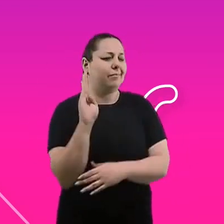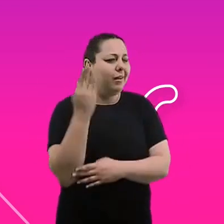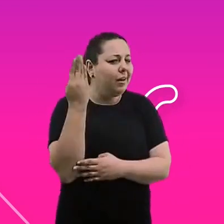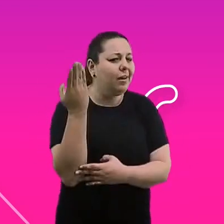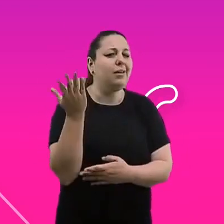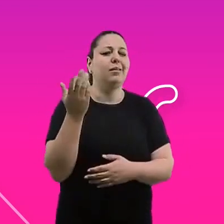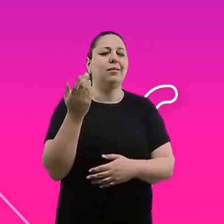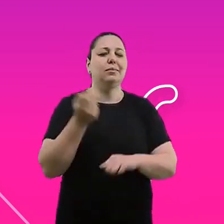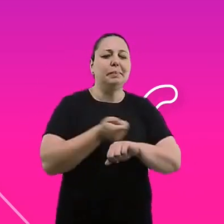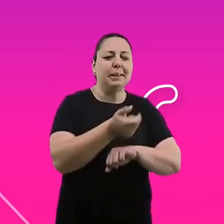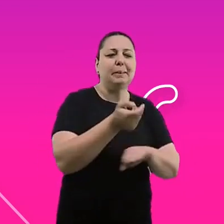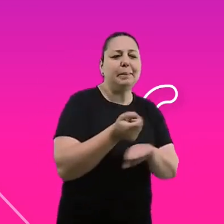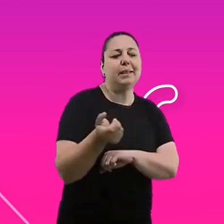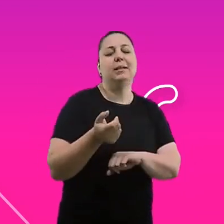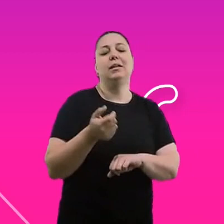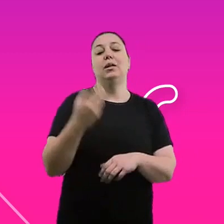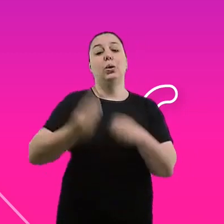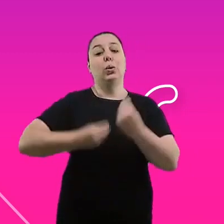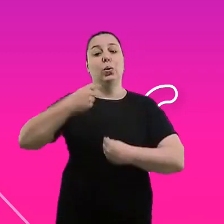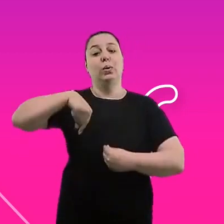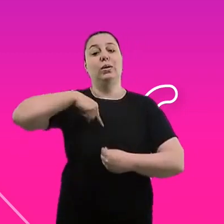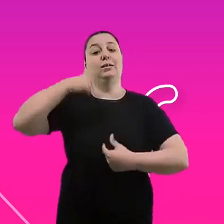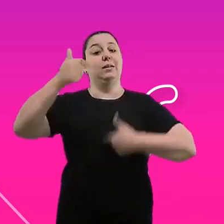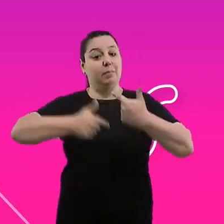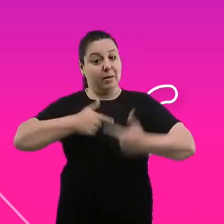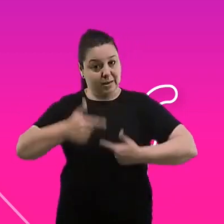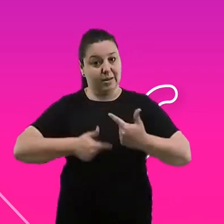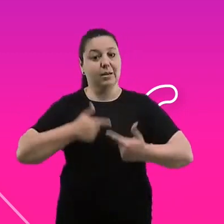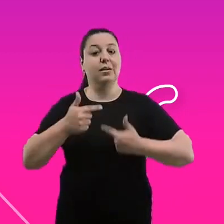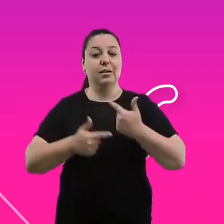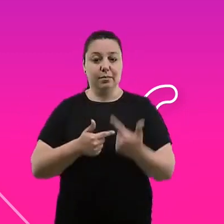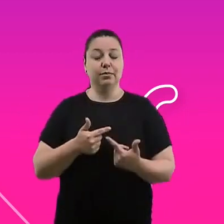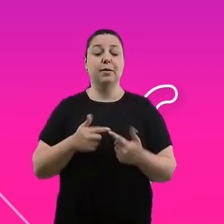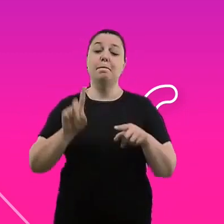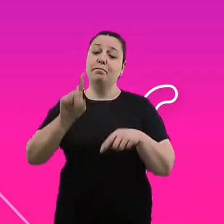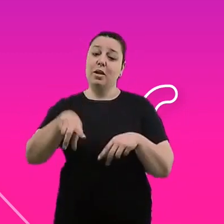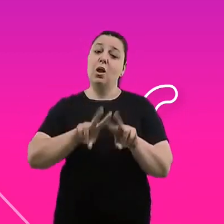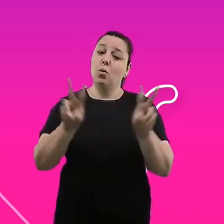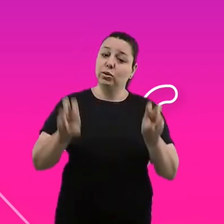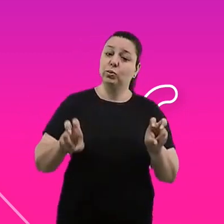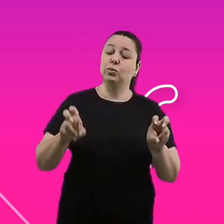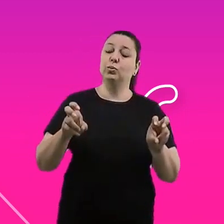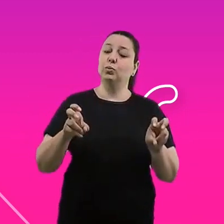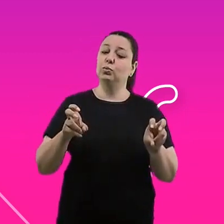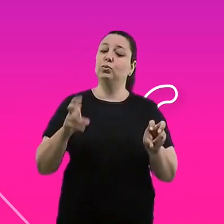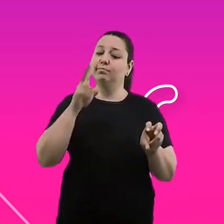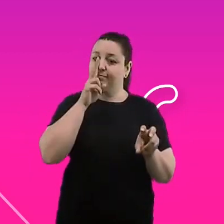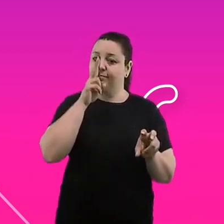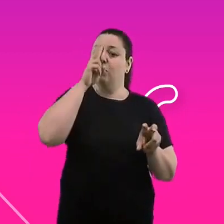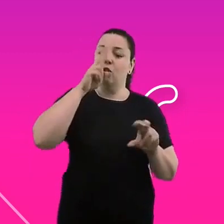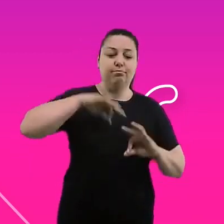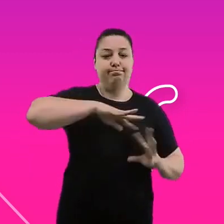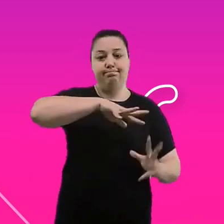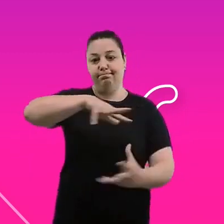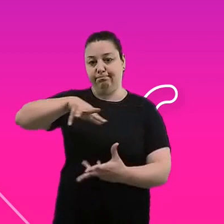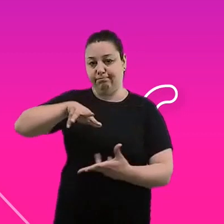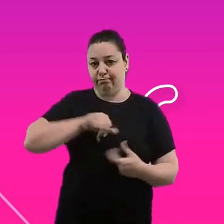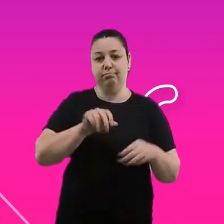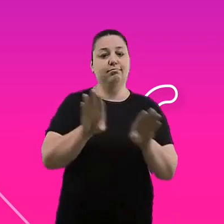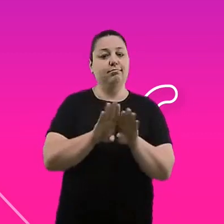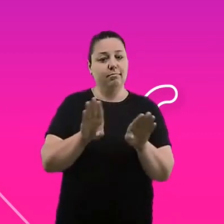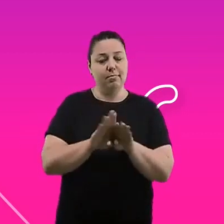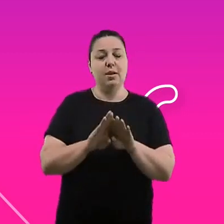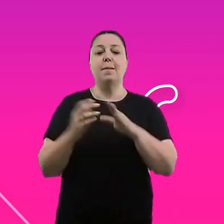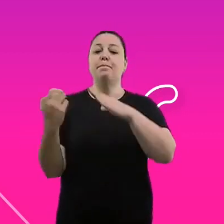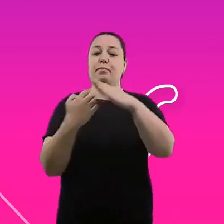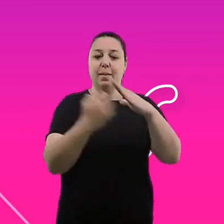as informações, isso é uma questão que está emergindo no mundo inteiro, né? As grandes empresas de tecnologia também